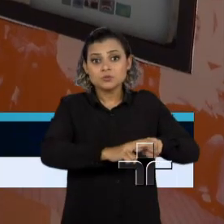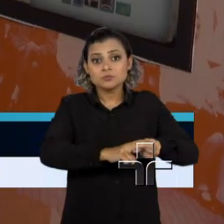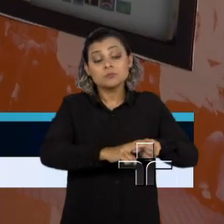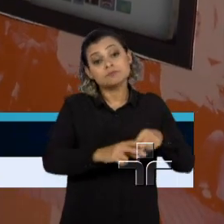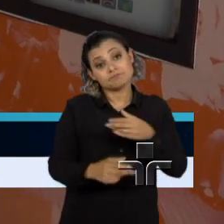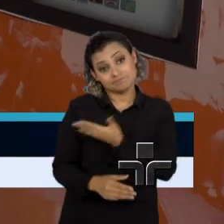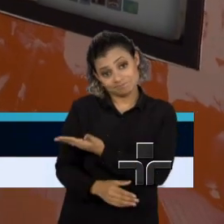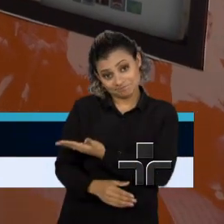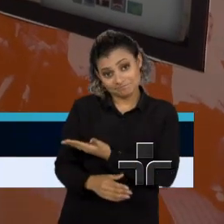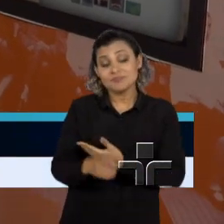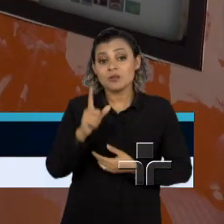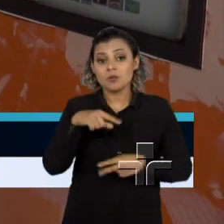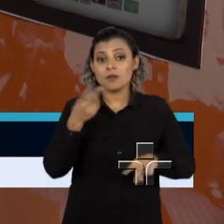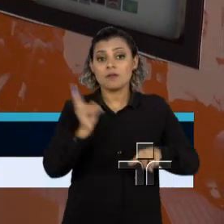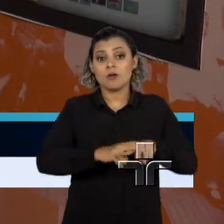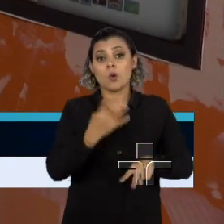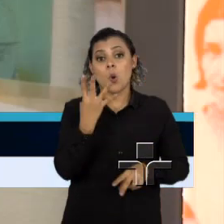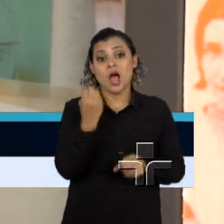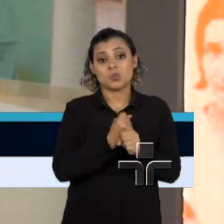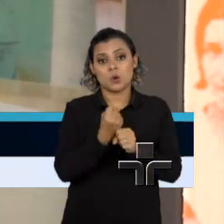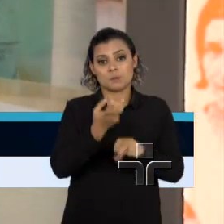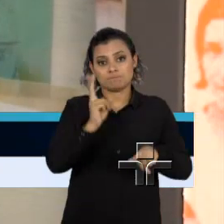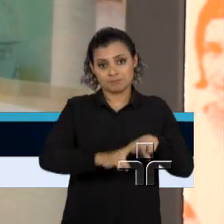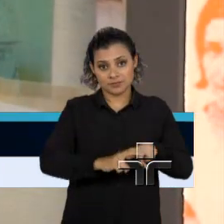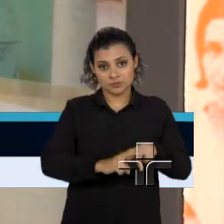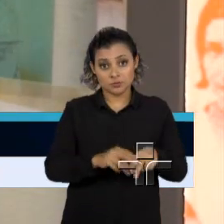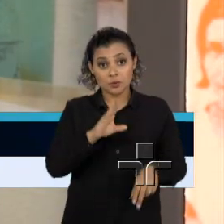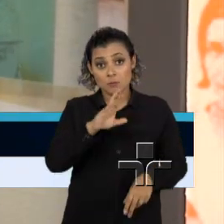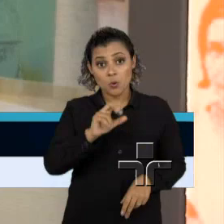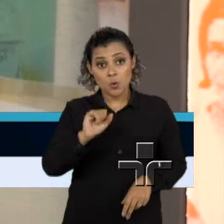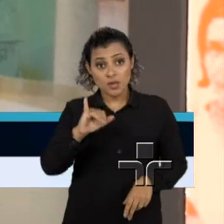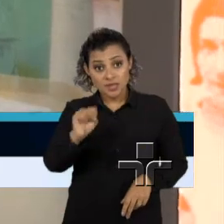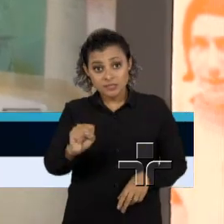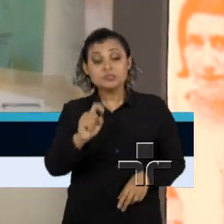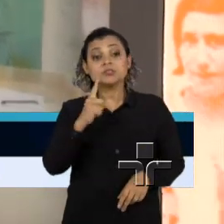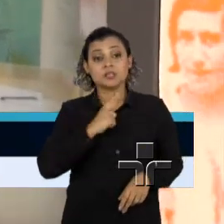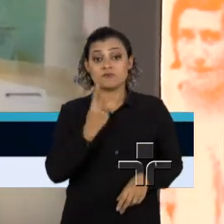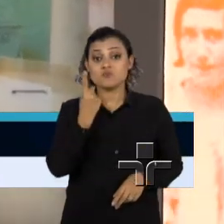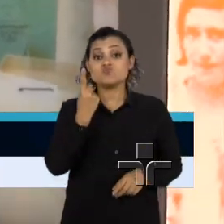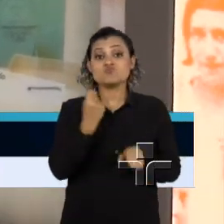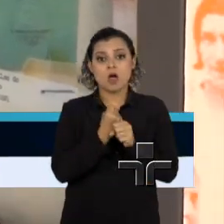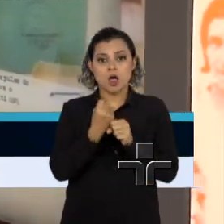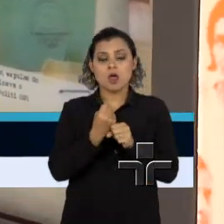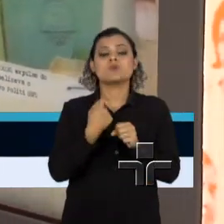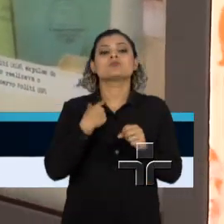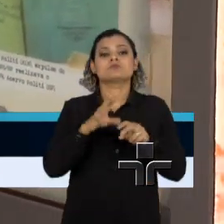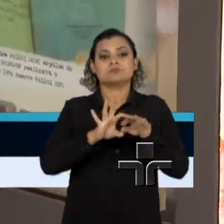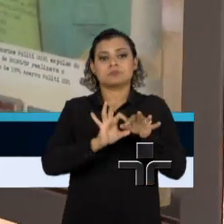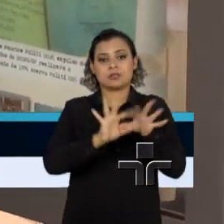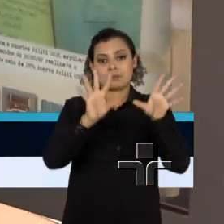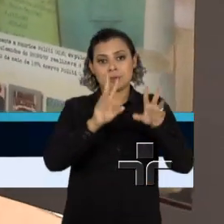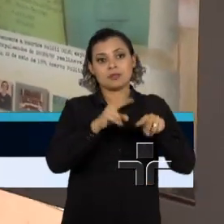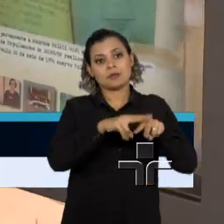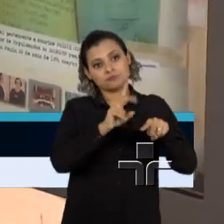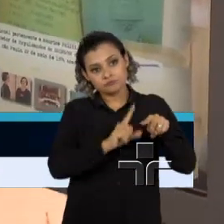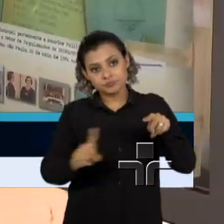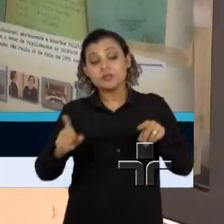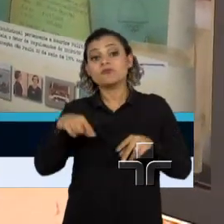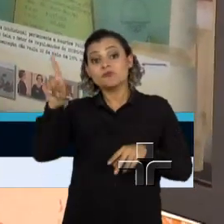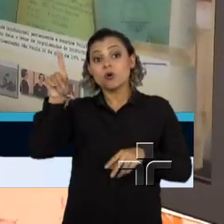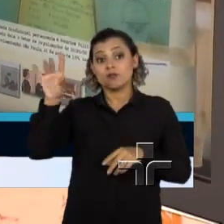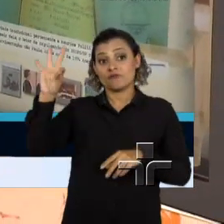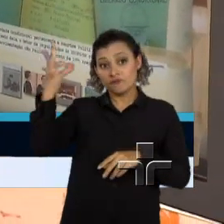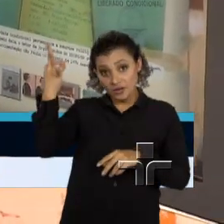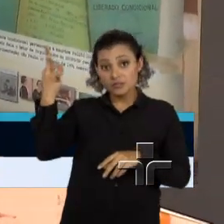Morrice, a pena foi de 4 anos. Morrice ainda cumpriu 1 ano de liberdade condicional, foi para o exílio na França